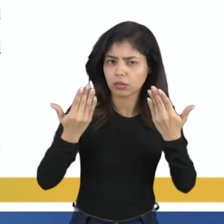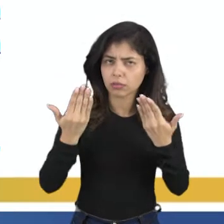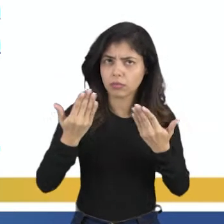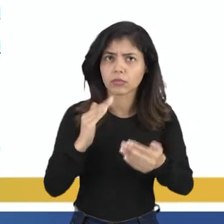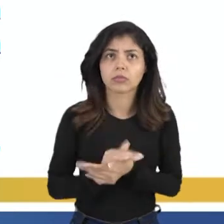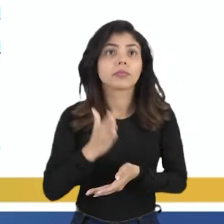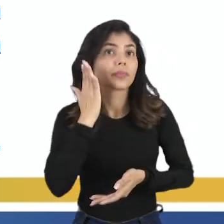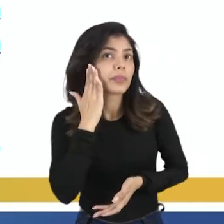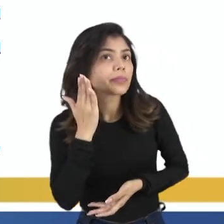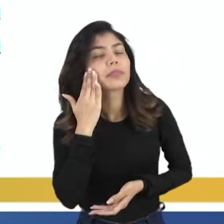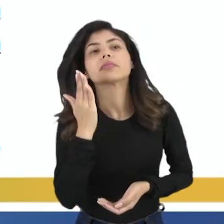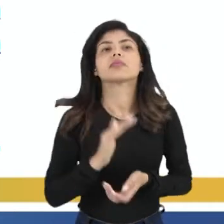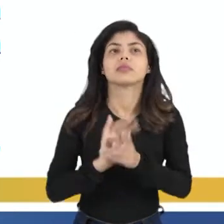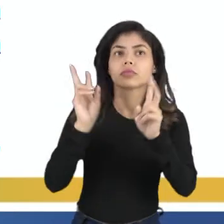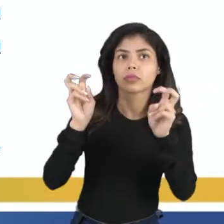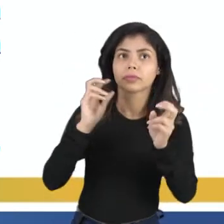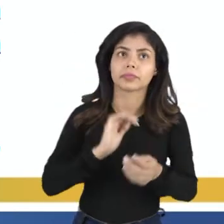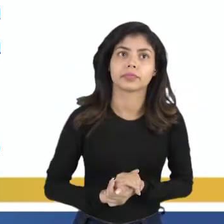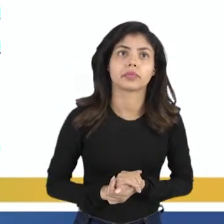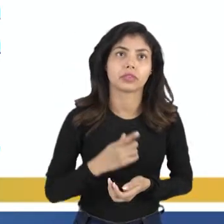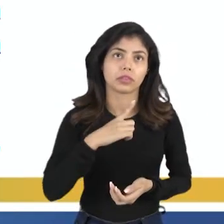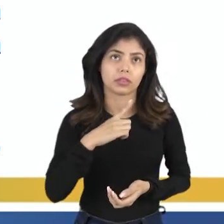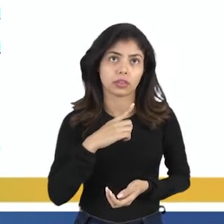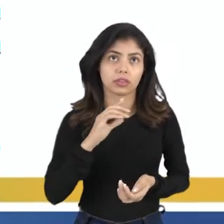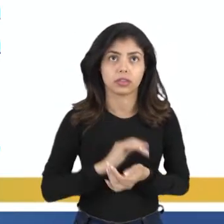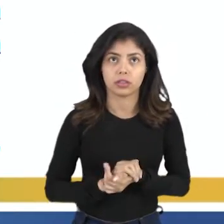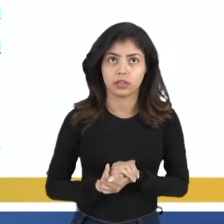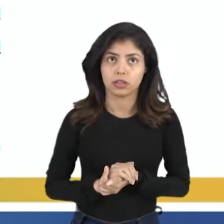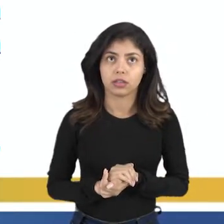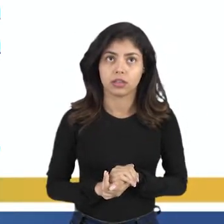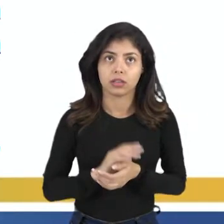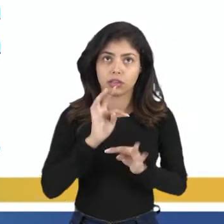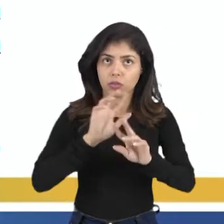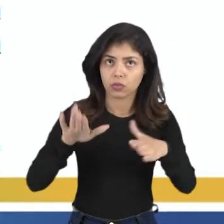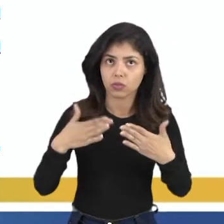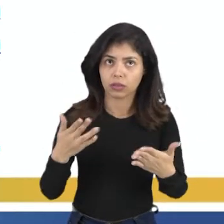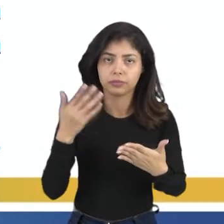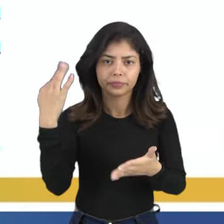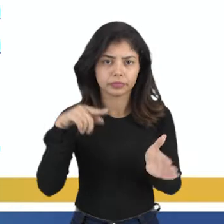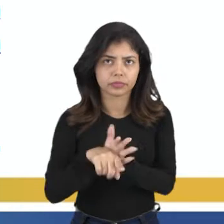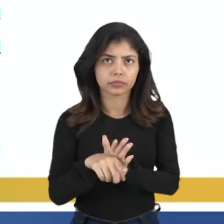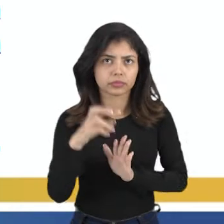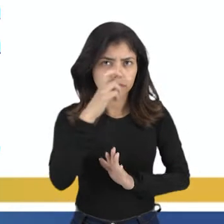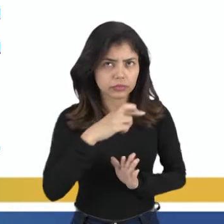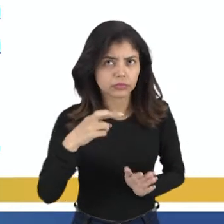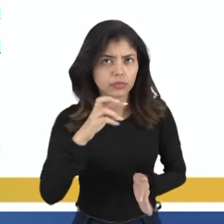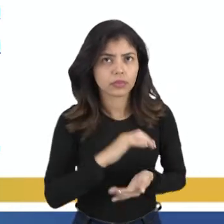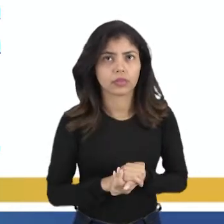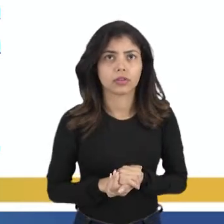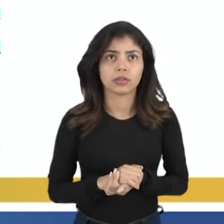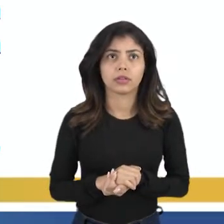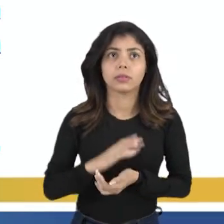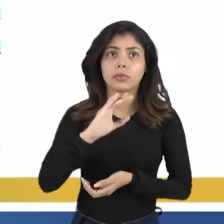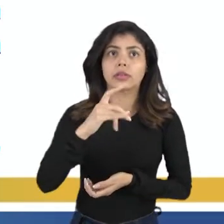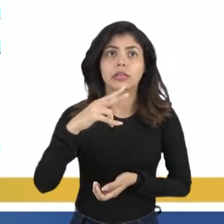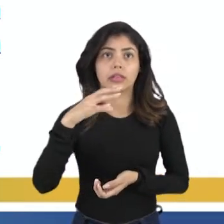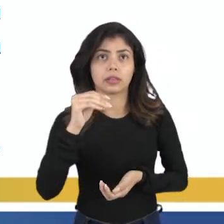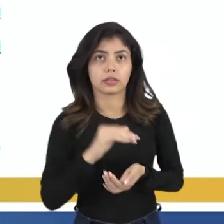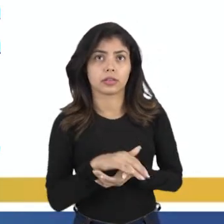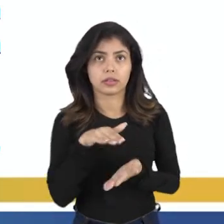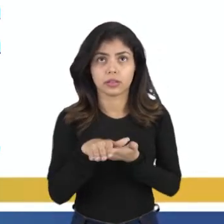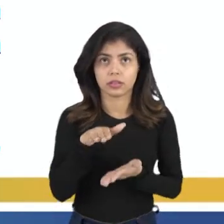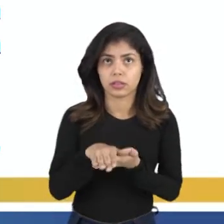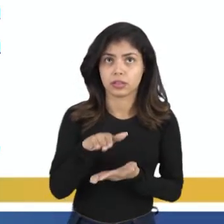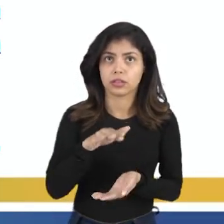busca-se estabelecer a compreensão dos temas. Para elucidar tais questões, é analisada uma campanha impressa